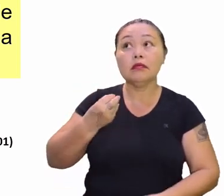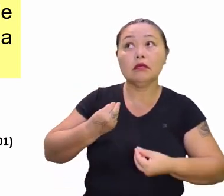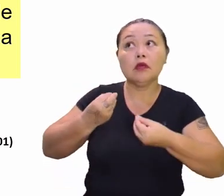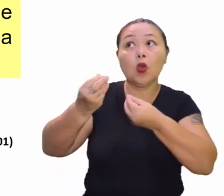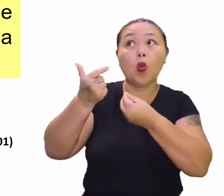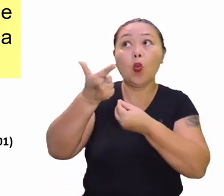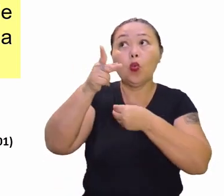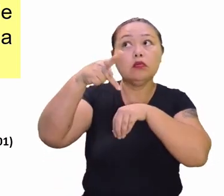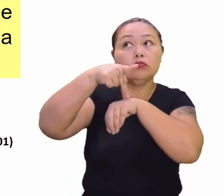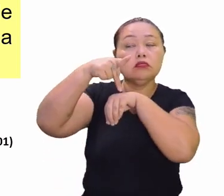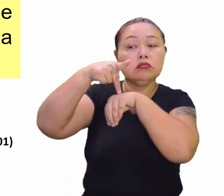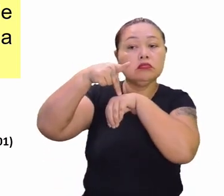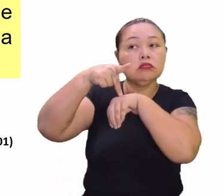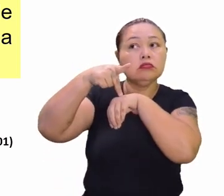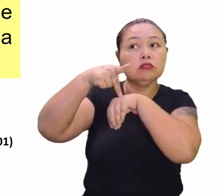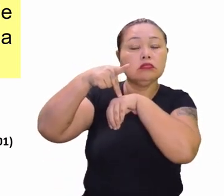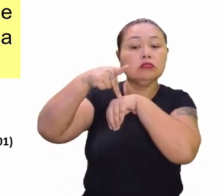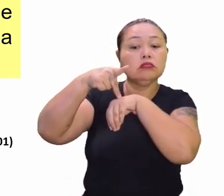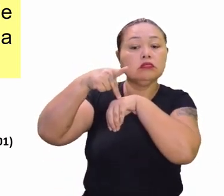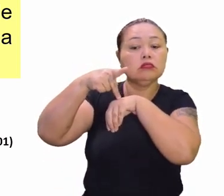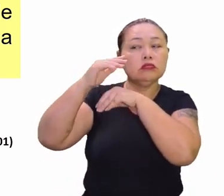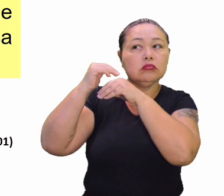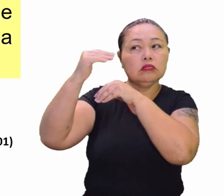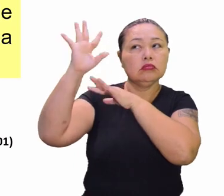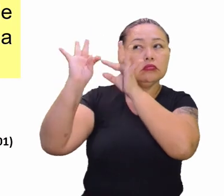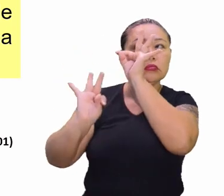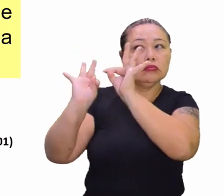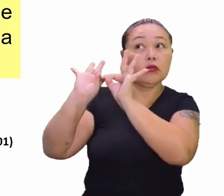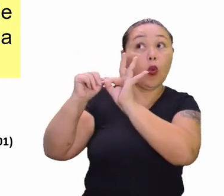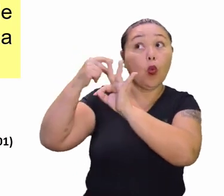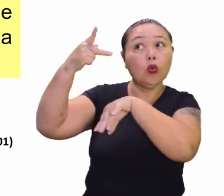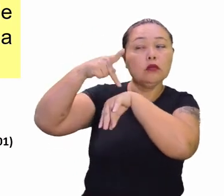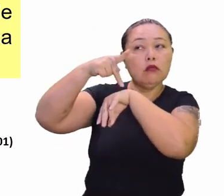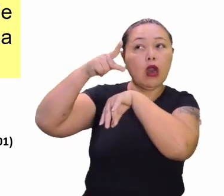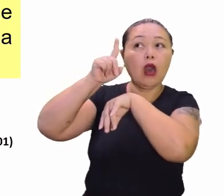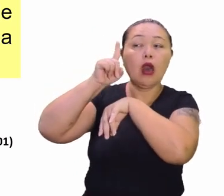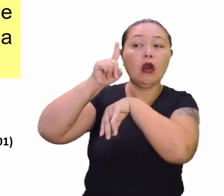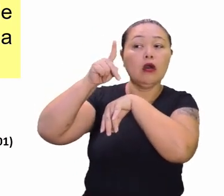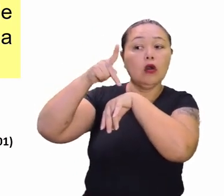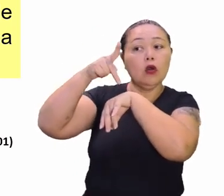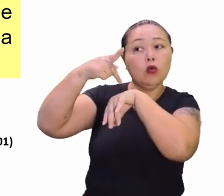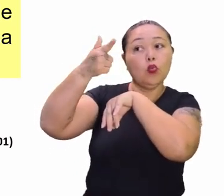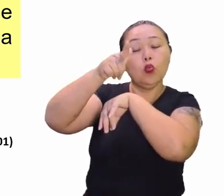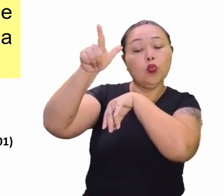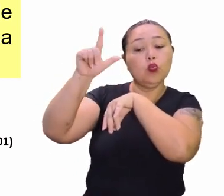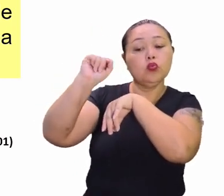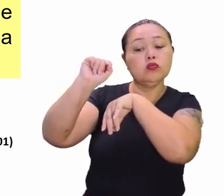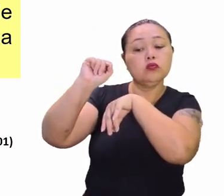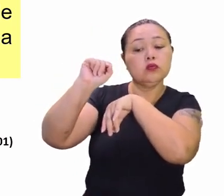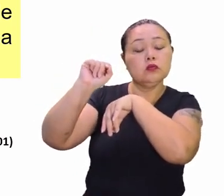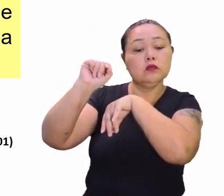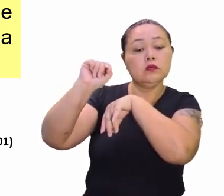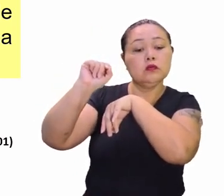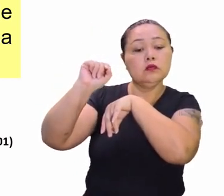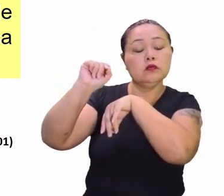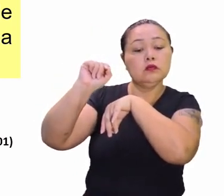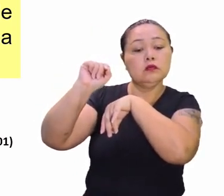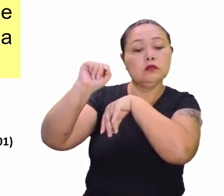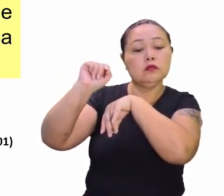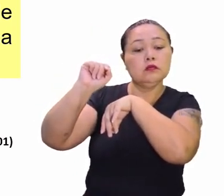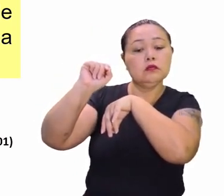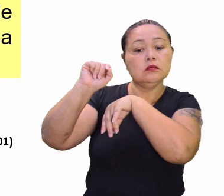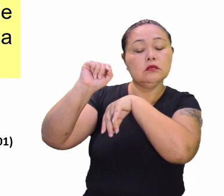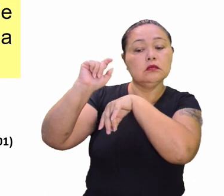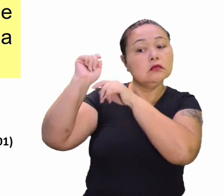mão de outros países por questão de nível tecnológico torna, digamos que um pouco, pelo